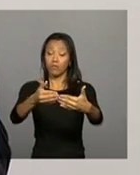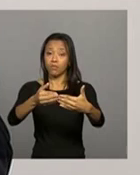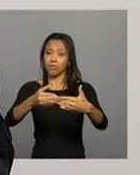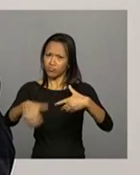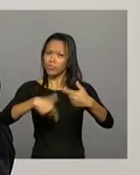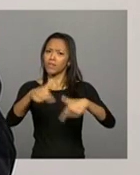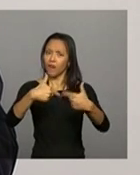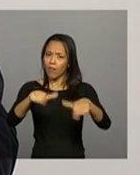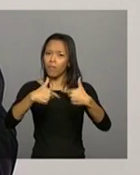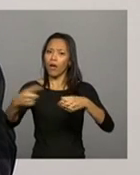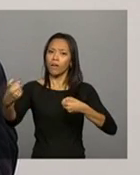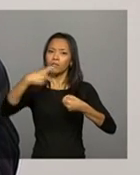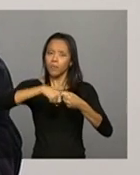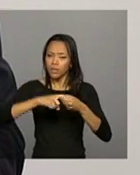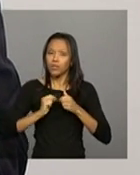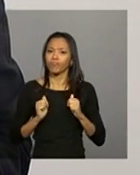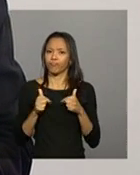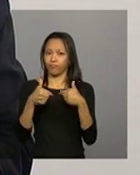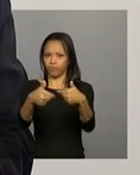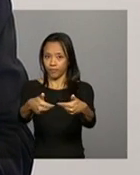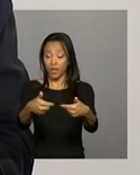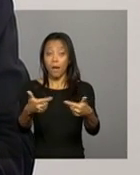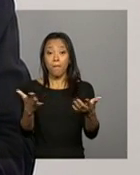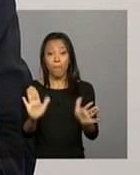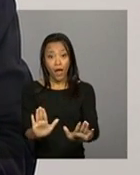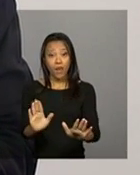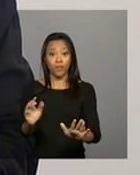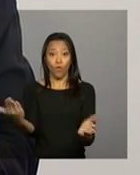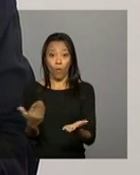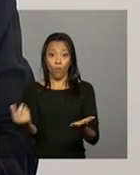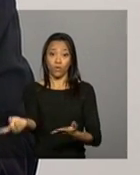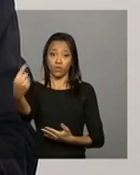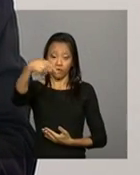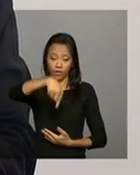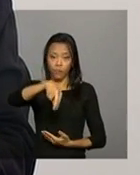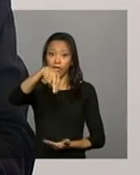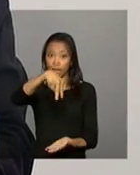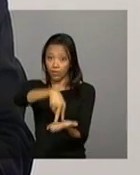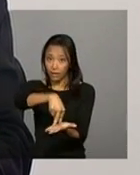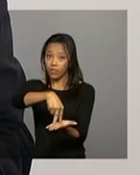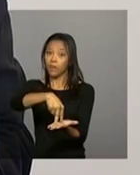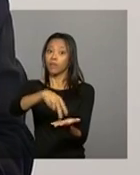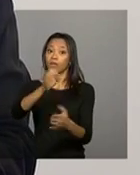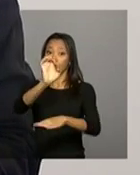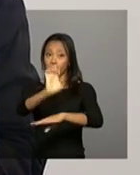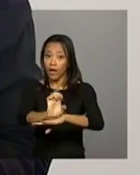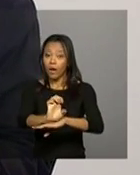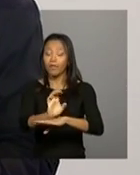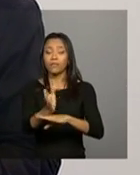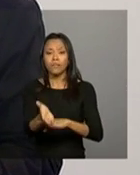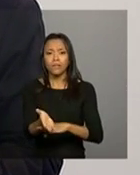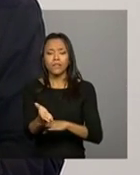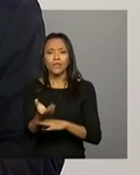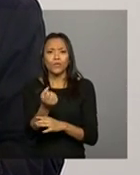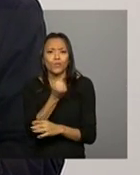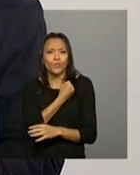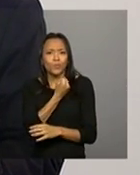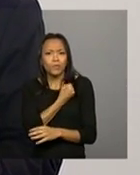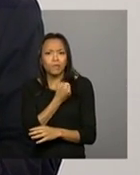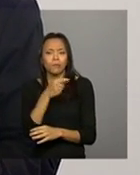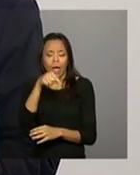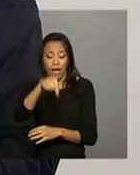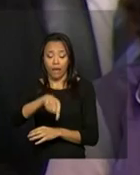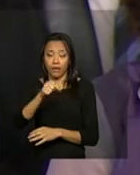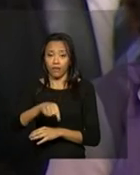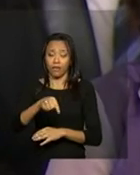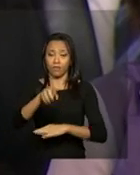conjuntamente. Mas a senhora vem aqui hoje para nos ajudar realmente a tirar um número que nos entristece, porque Mato Grosso